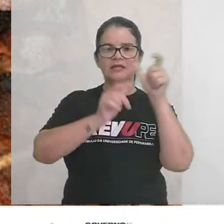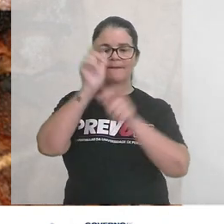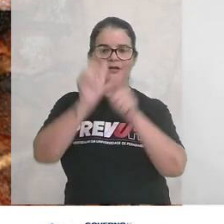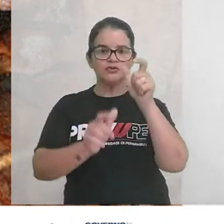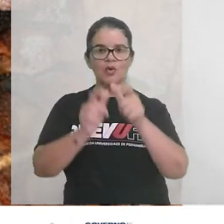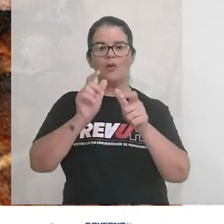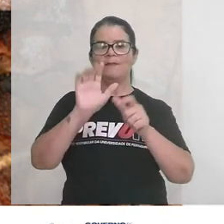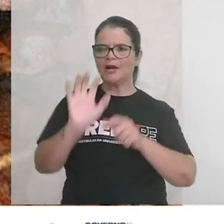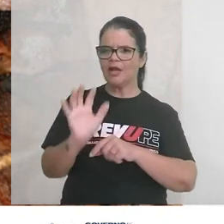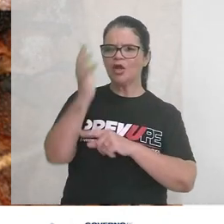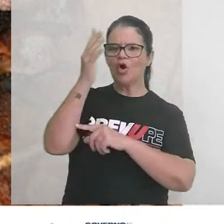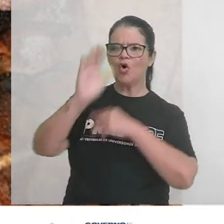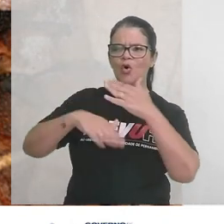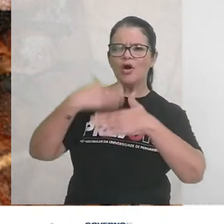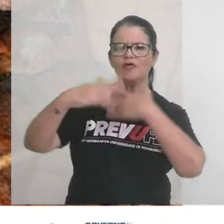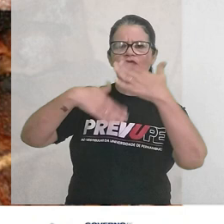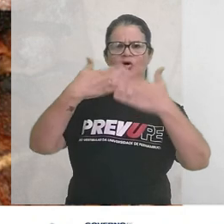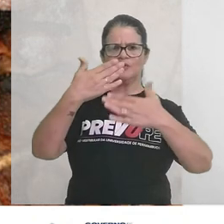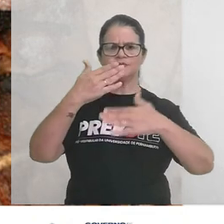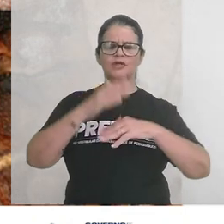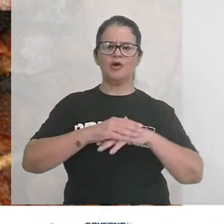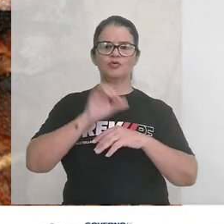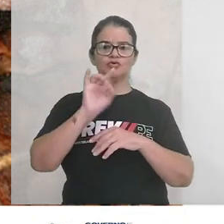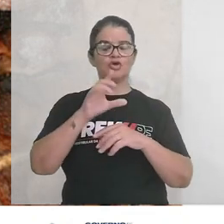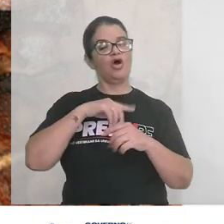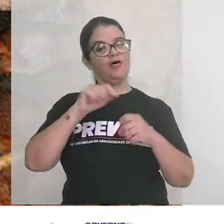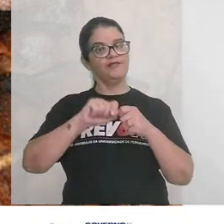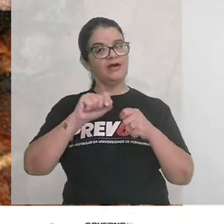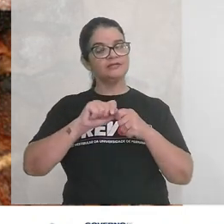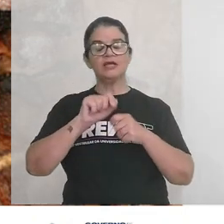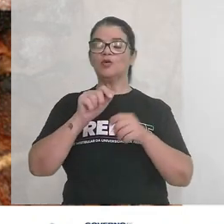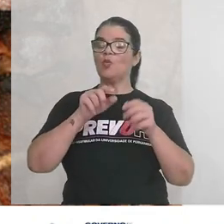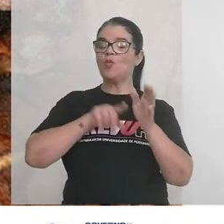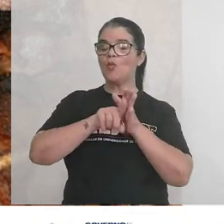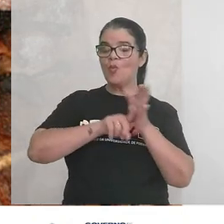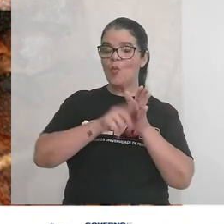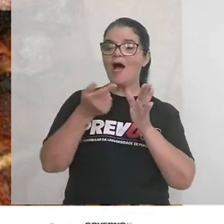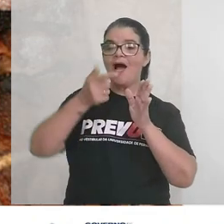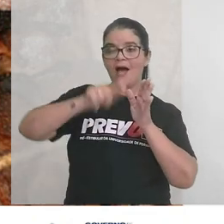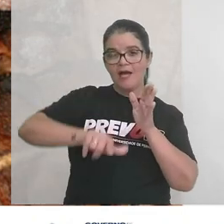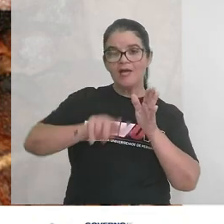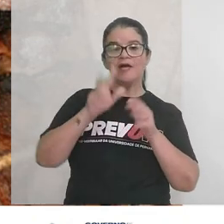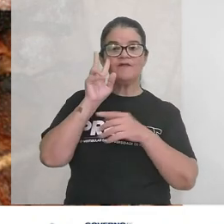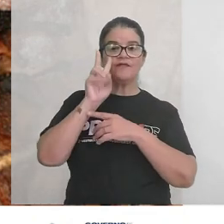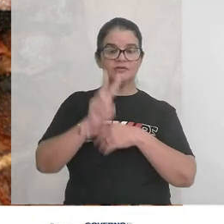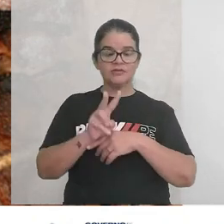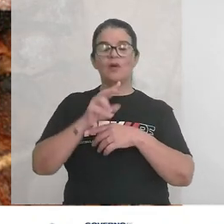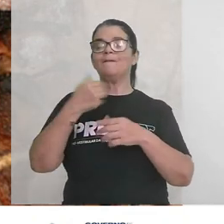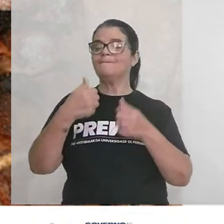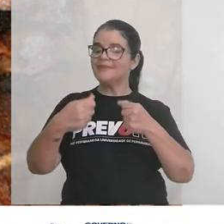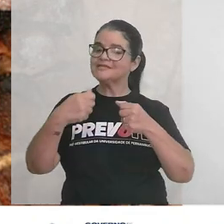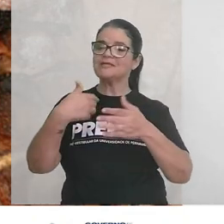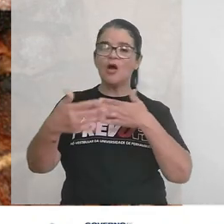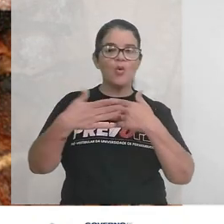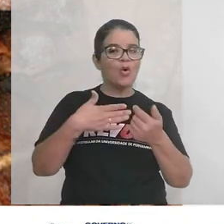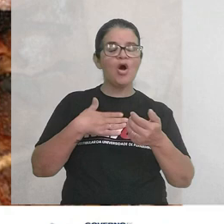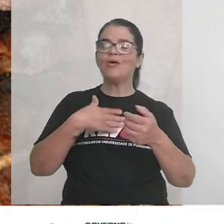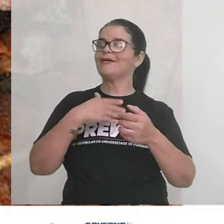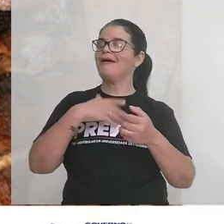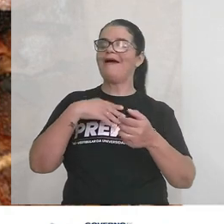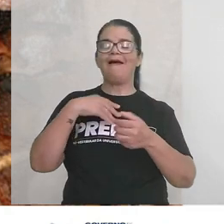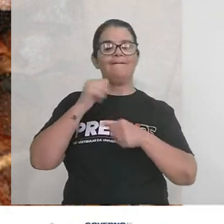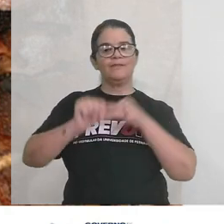né Para que ocorra a evolução né só fazendo uma pequena revisão ela precisa ser qualquer mudança tá na